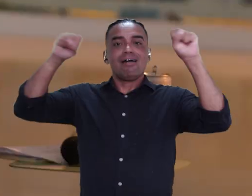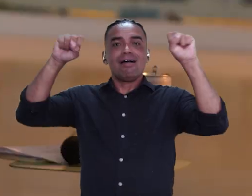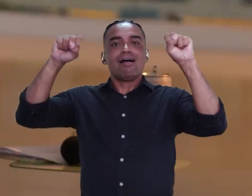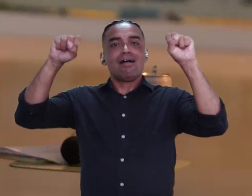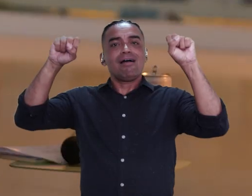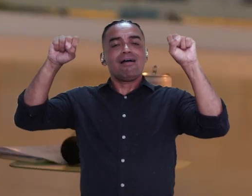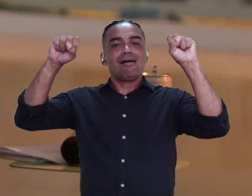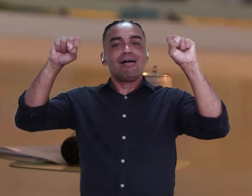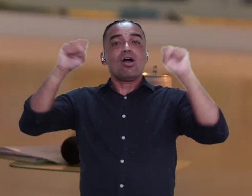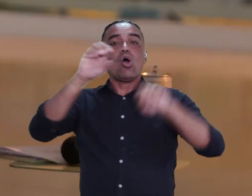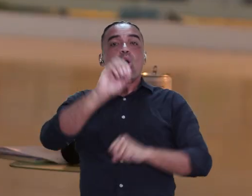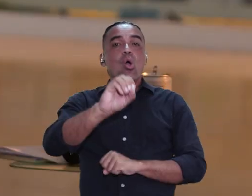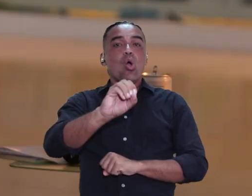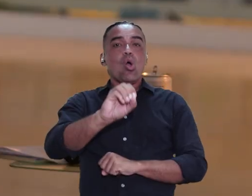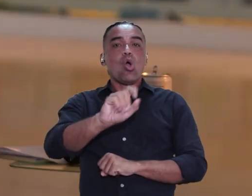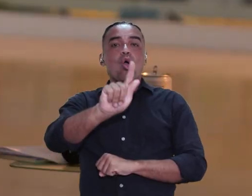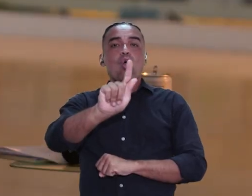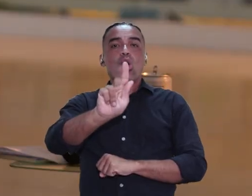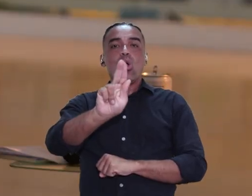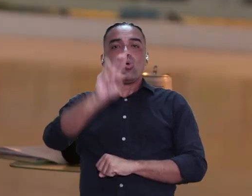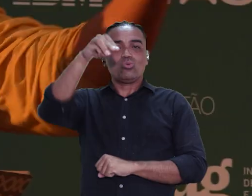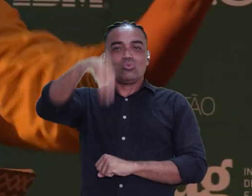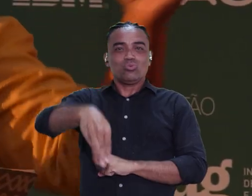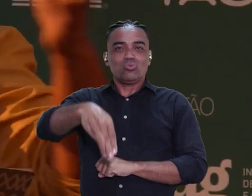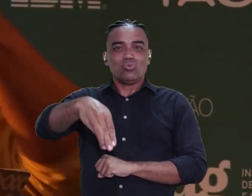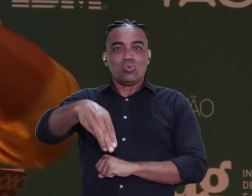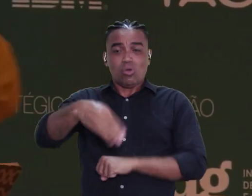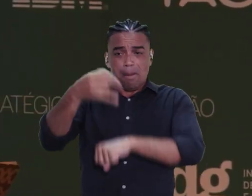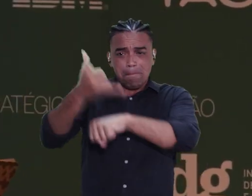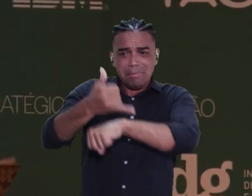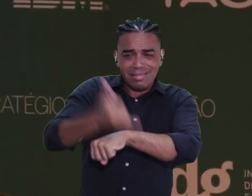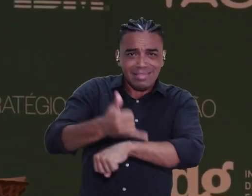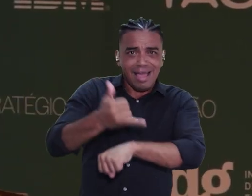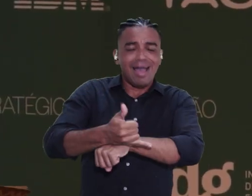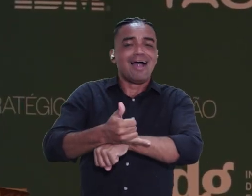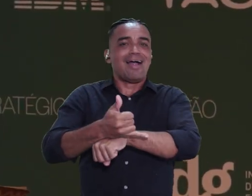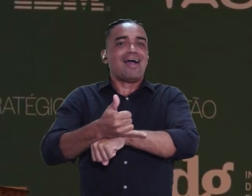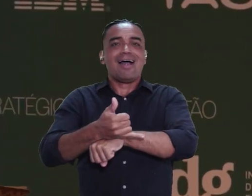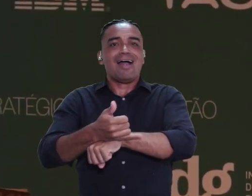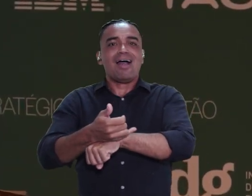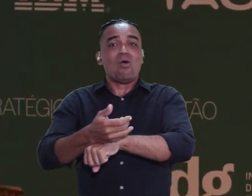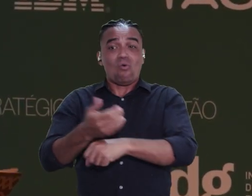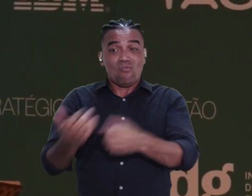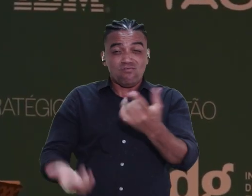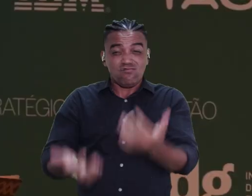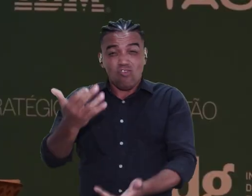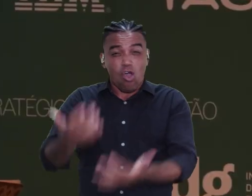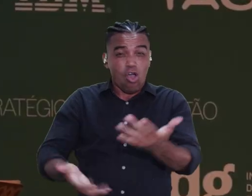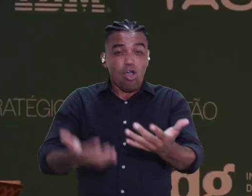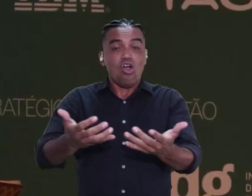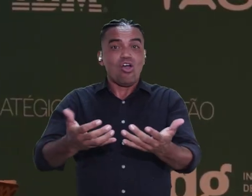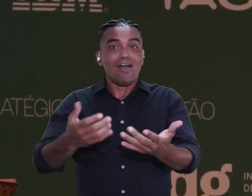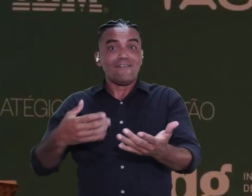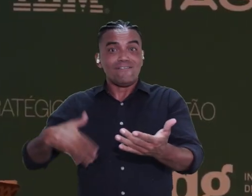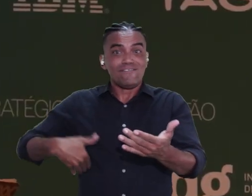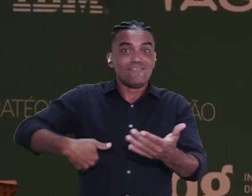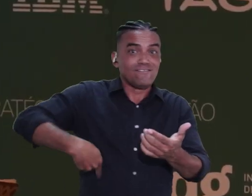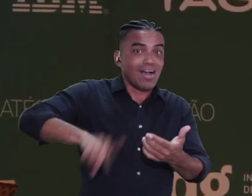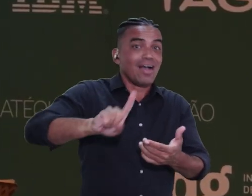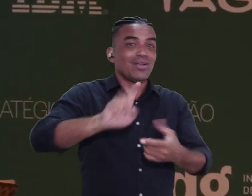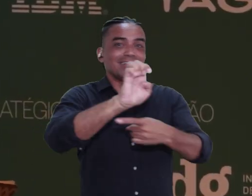os metais, a forja. E aí a gente vai lá para Minas Gerais, né? E a